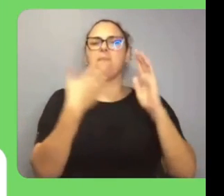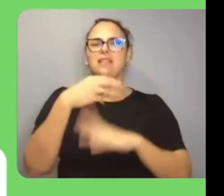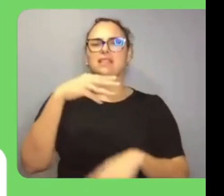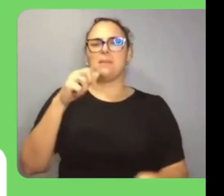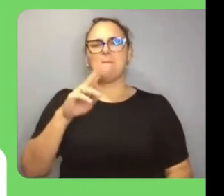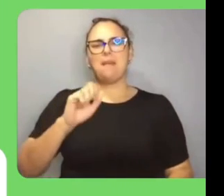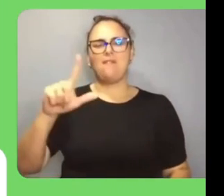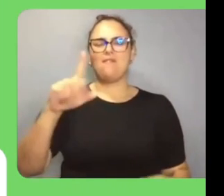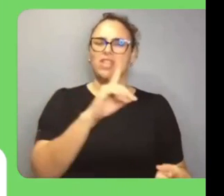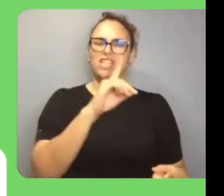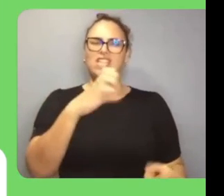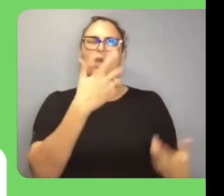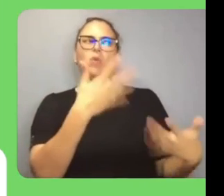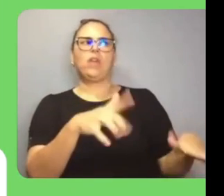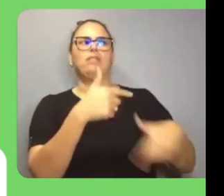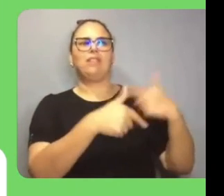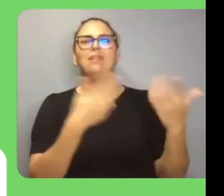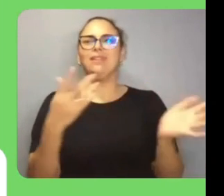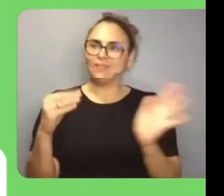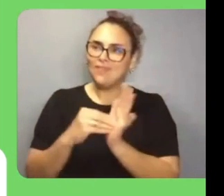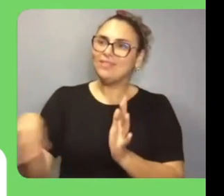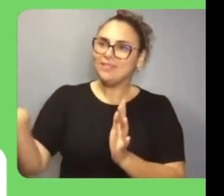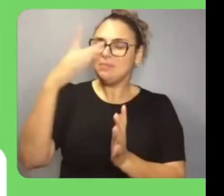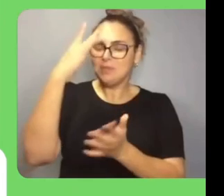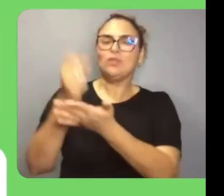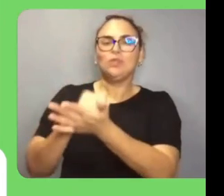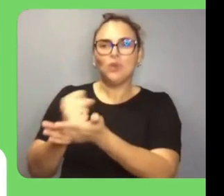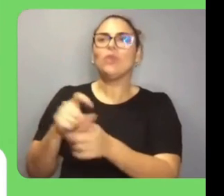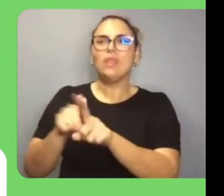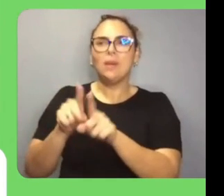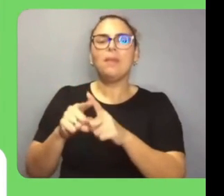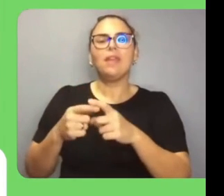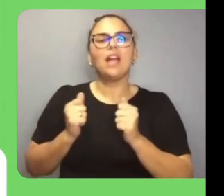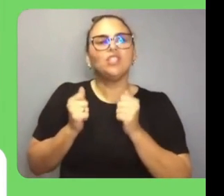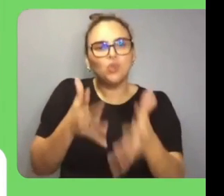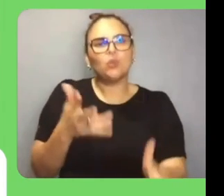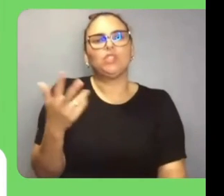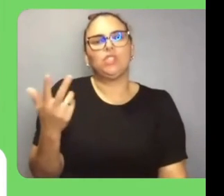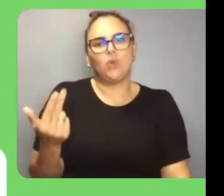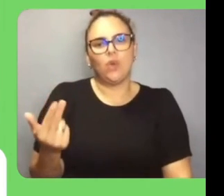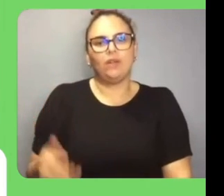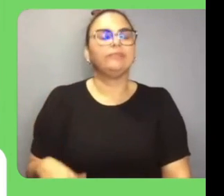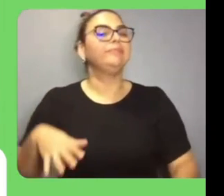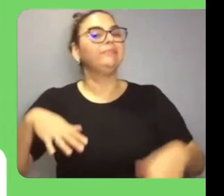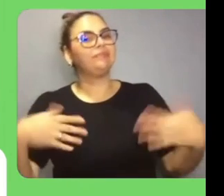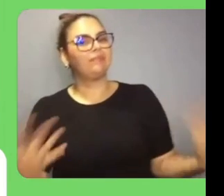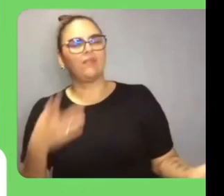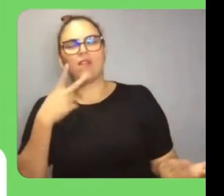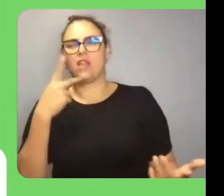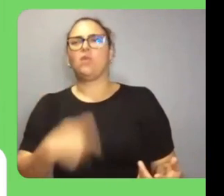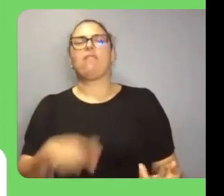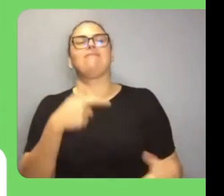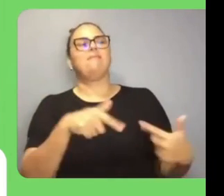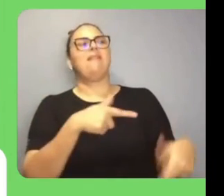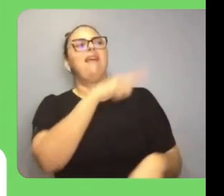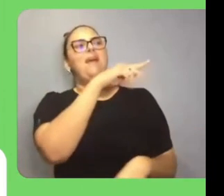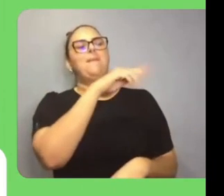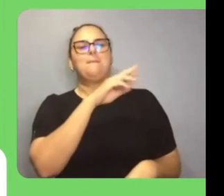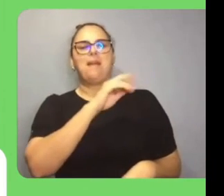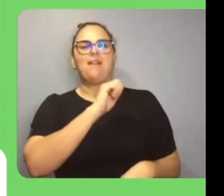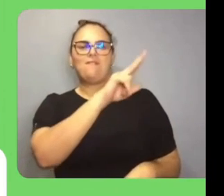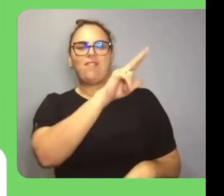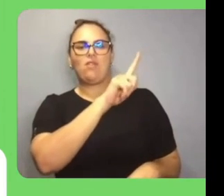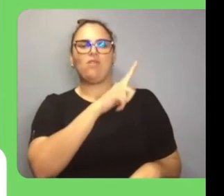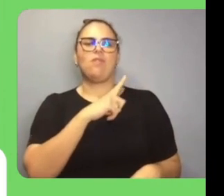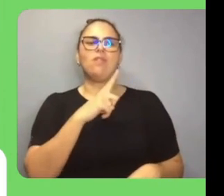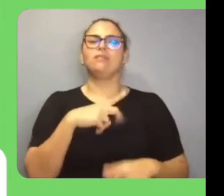eu sinto que falta na galera desenvolvedora de jogos. Assim, não precisa nem falar que não quer trabalhar na Marvel, disfarça pelo menos,